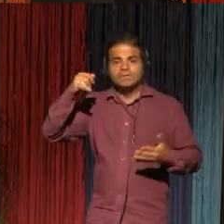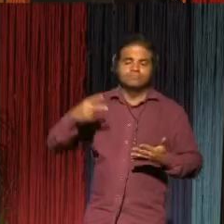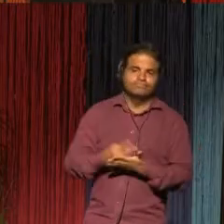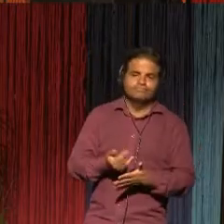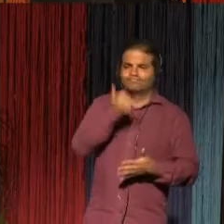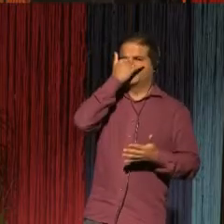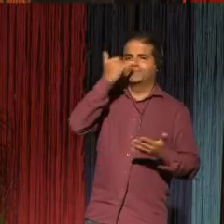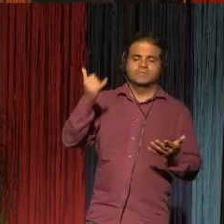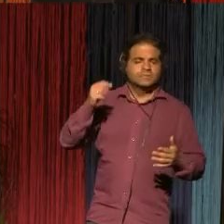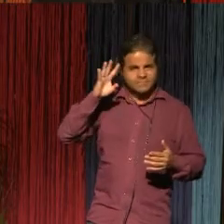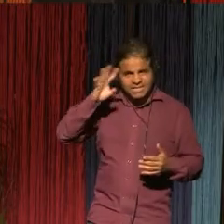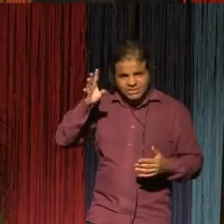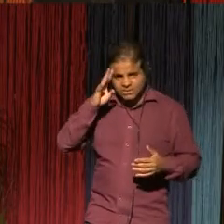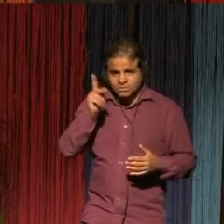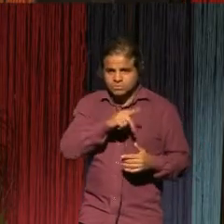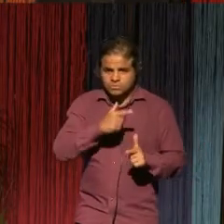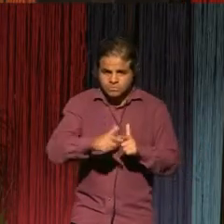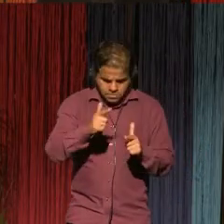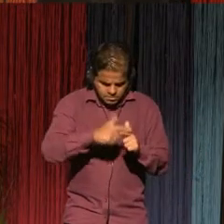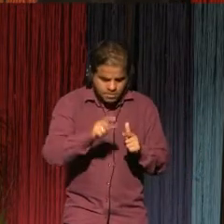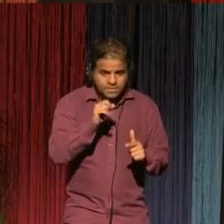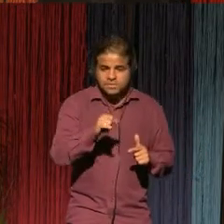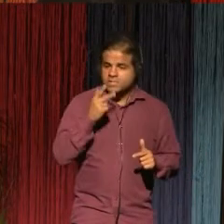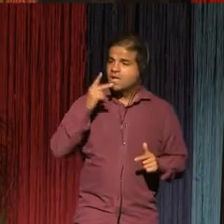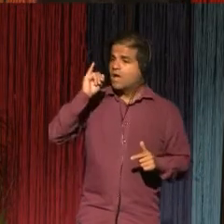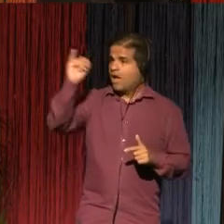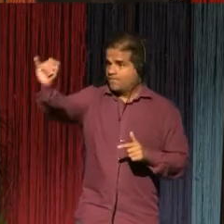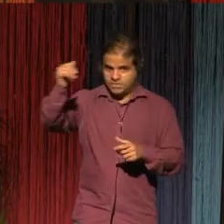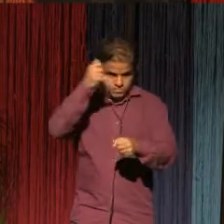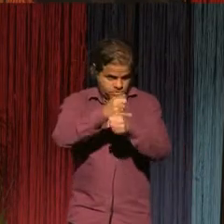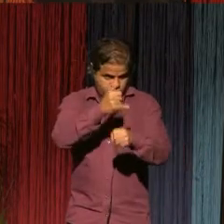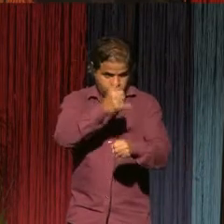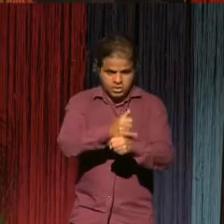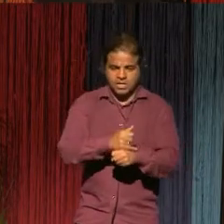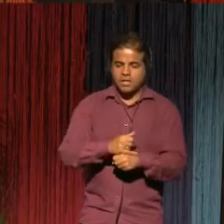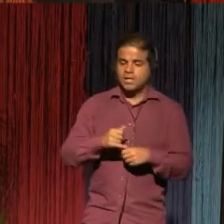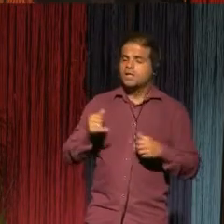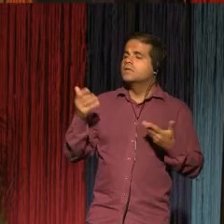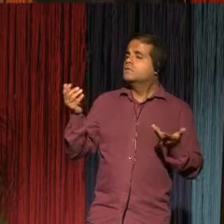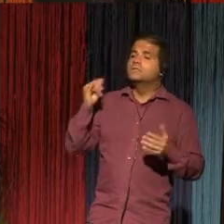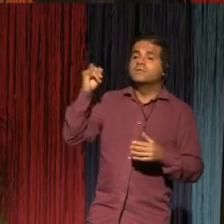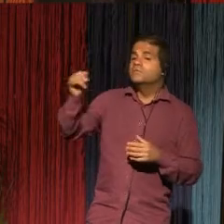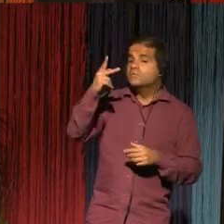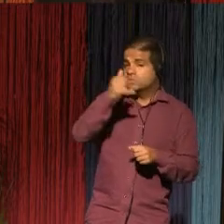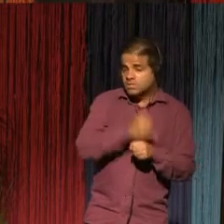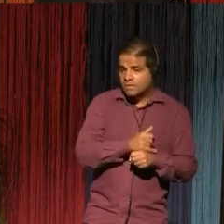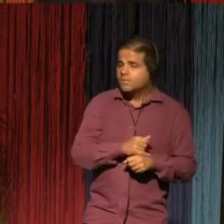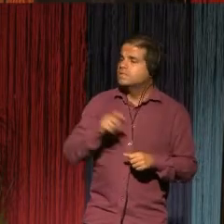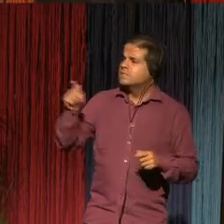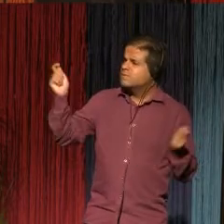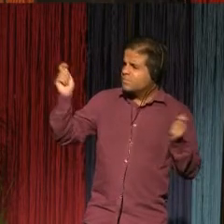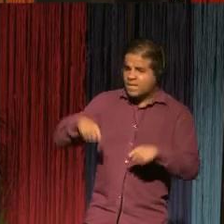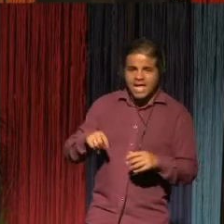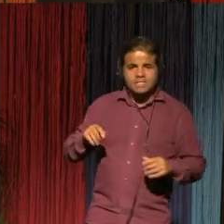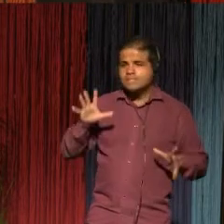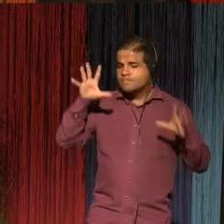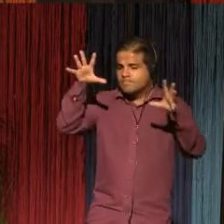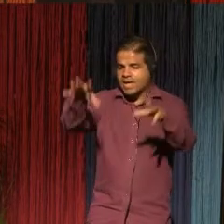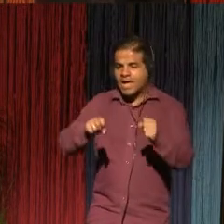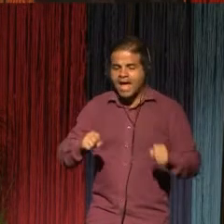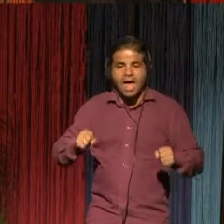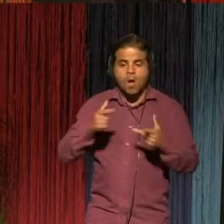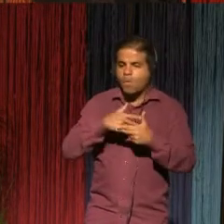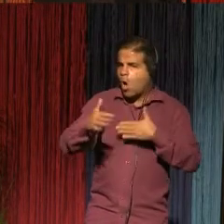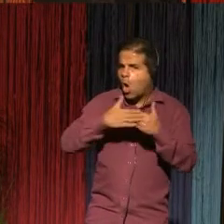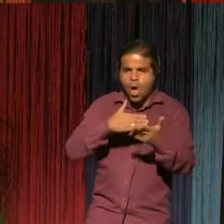social. Imagina o problema se você falasse para o seu chefe que você realmente pensa dele ou dela. Se você pudesse pegar o que